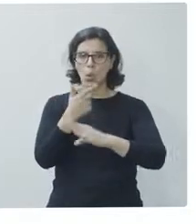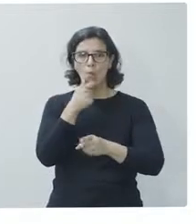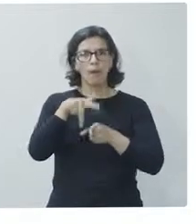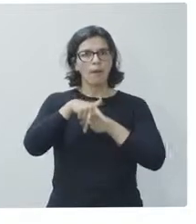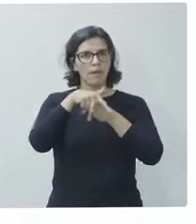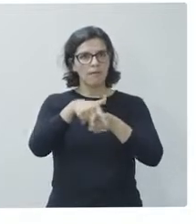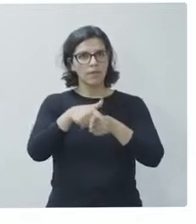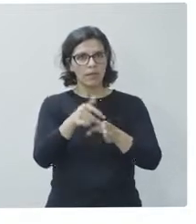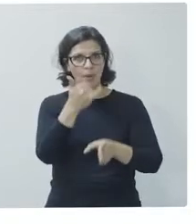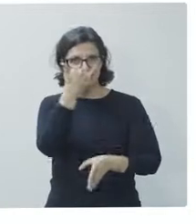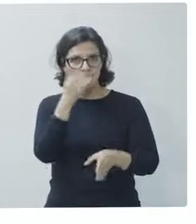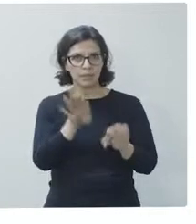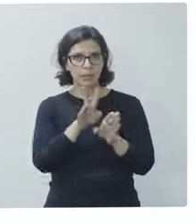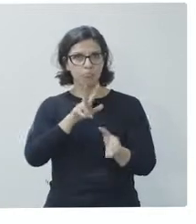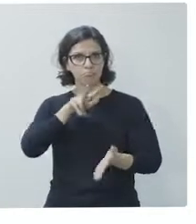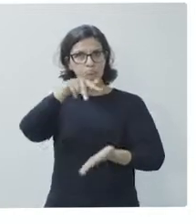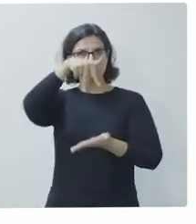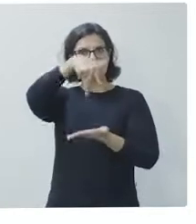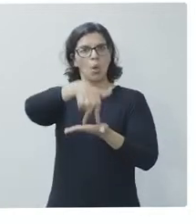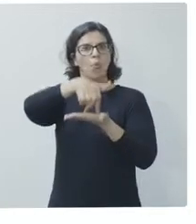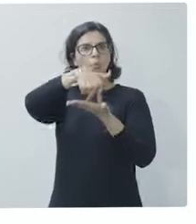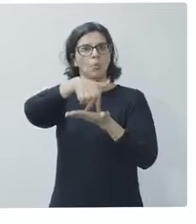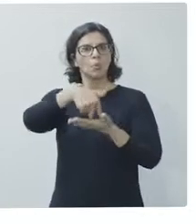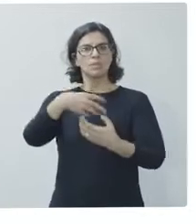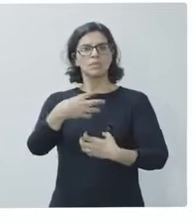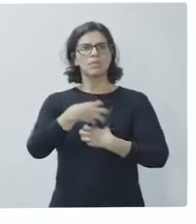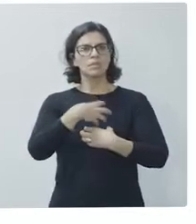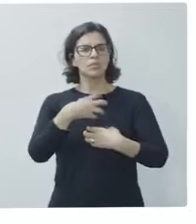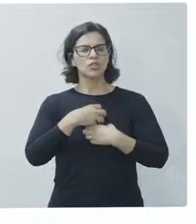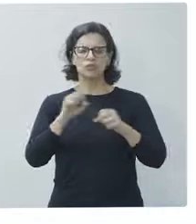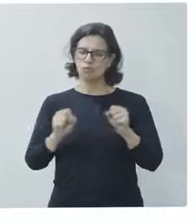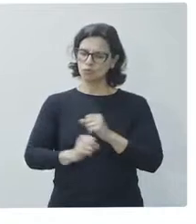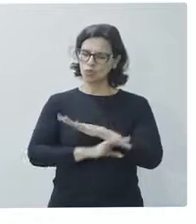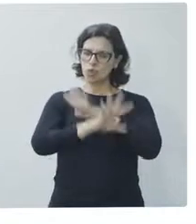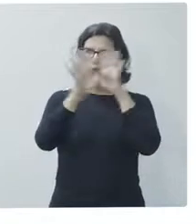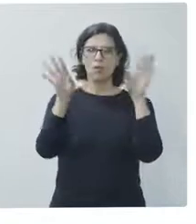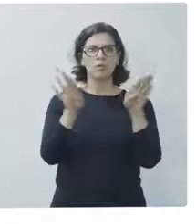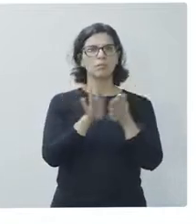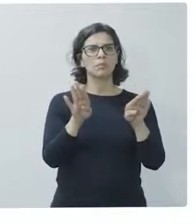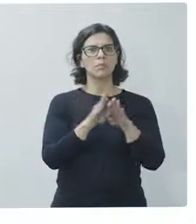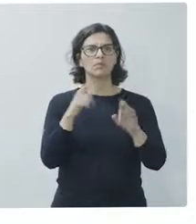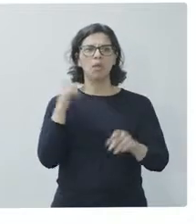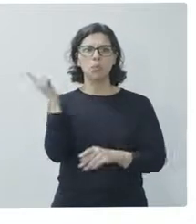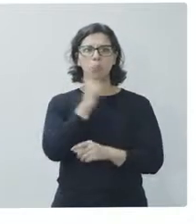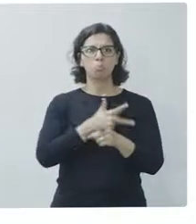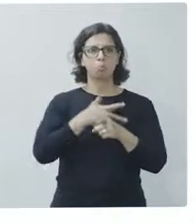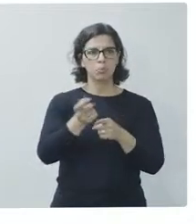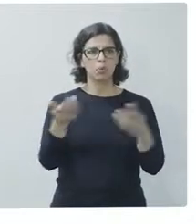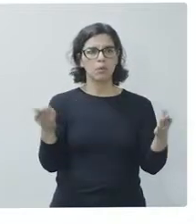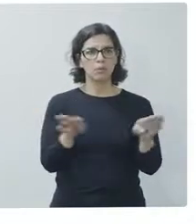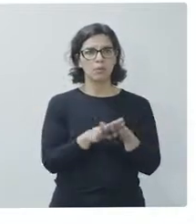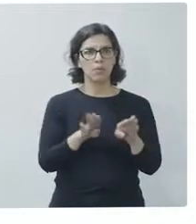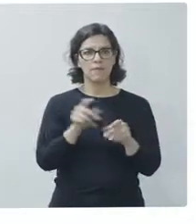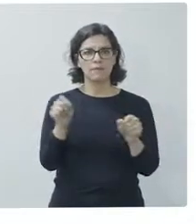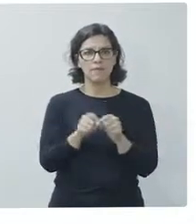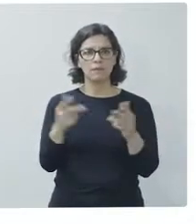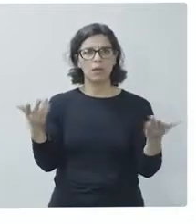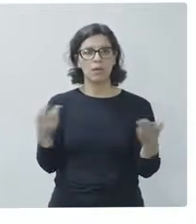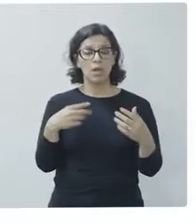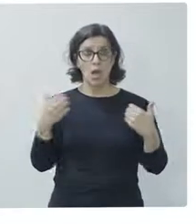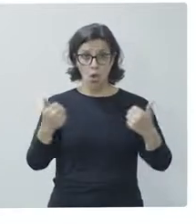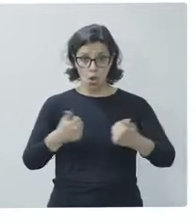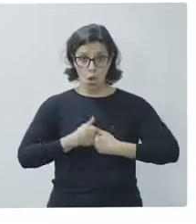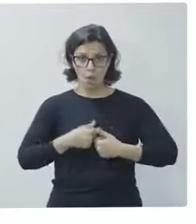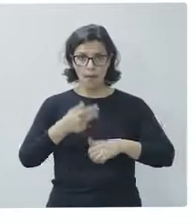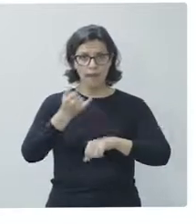cavaleiro azarado se ergueu das águas, sentindo-se glorioso com o seu triunfo, e se atirou, ainda